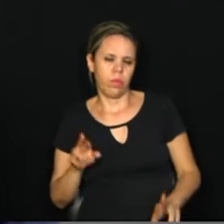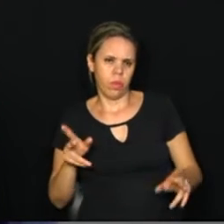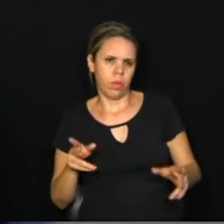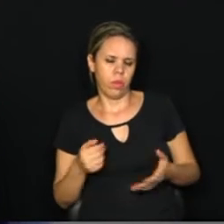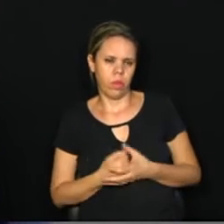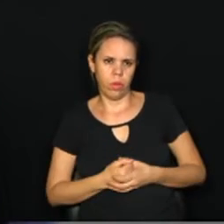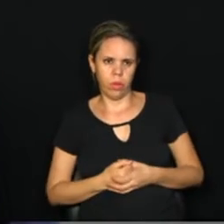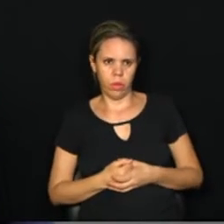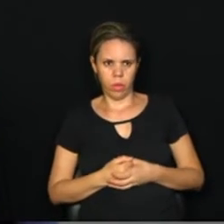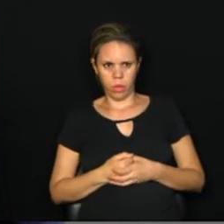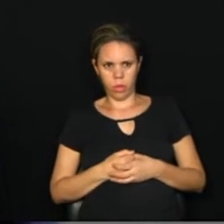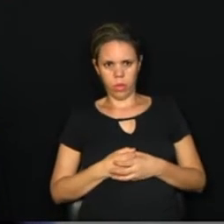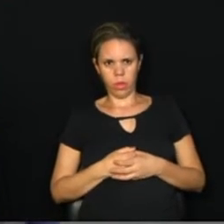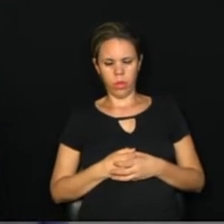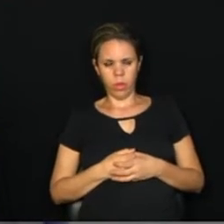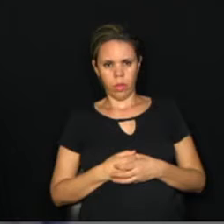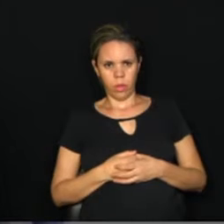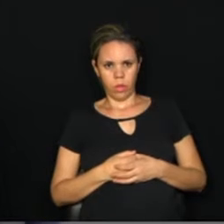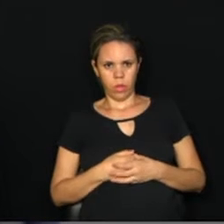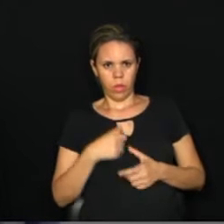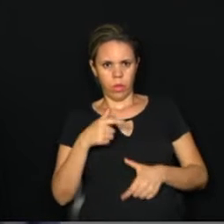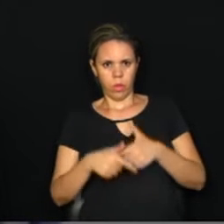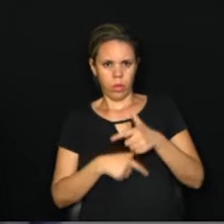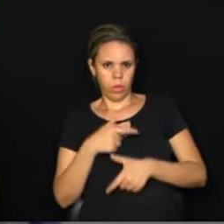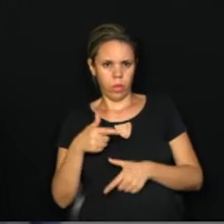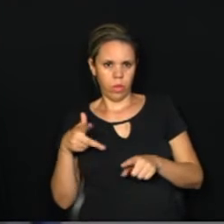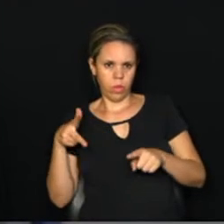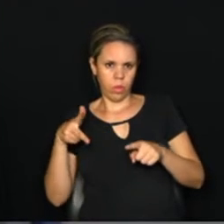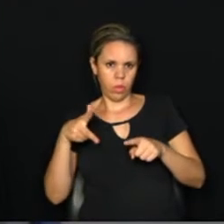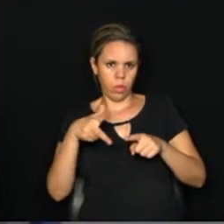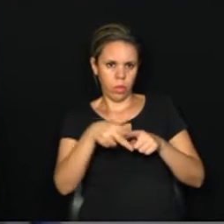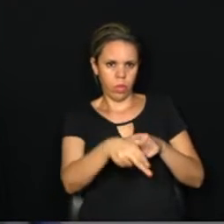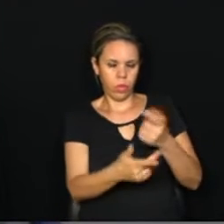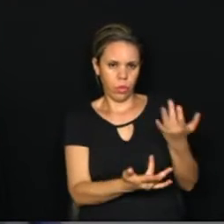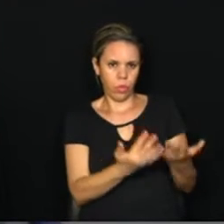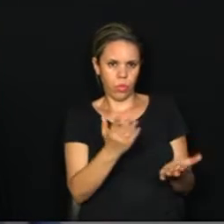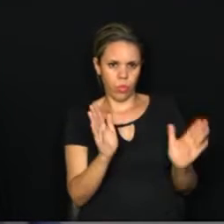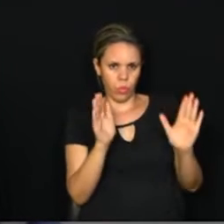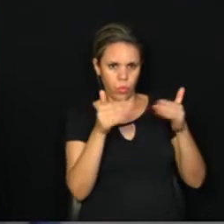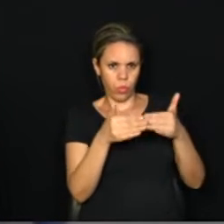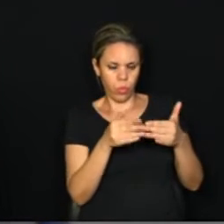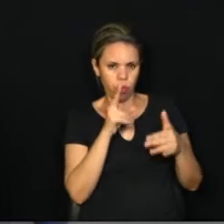diferente da operação corta-fogo. O corta-fogo ela tem um foco